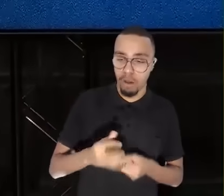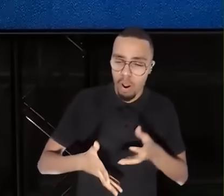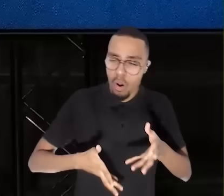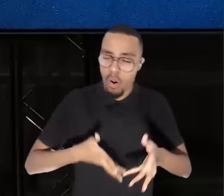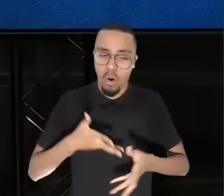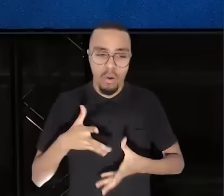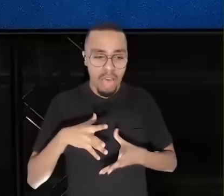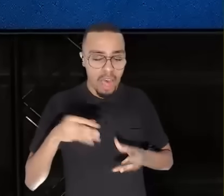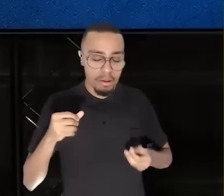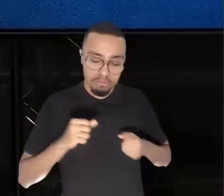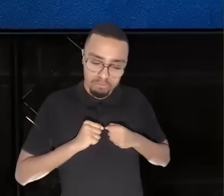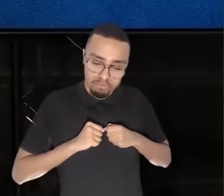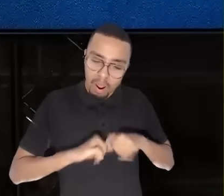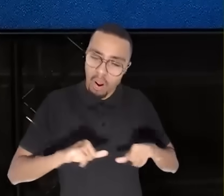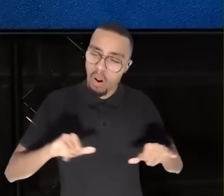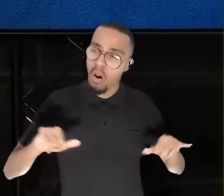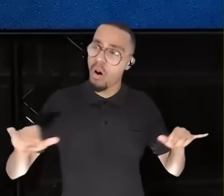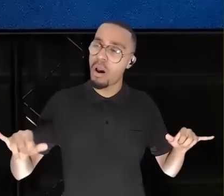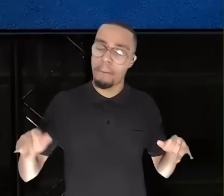viver.